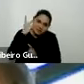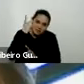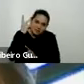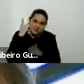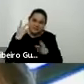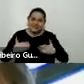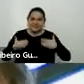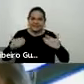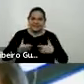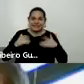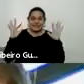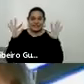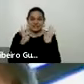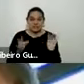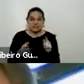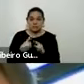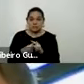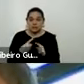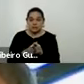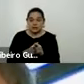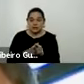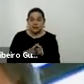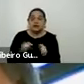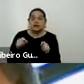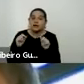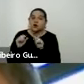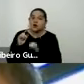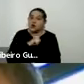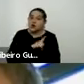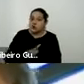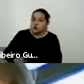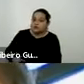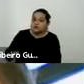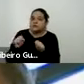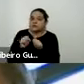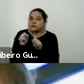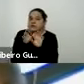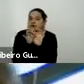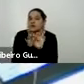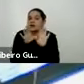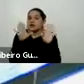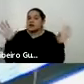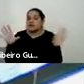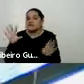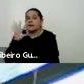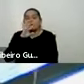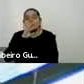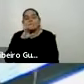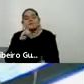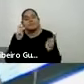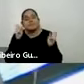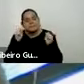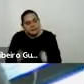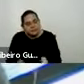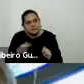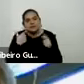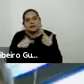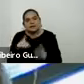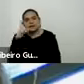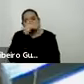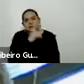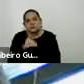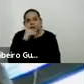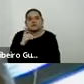do governo que libera trabalho aos domingos e feriados, sem pagamento de hora extra. Então, para vocês verem que se o sindicato